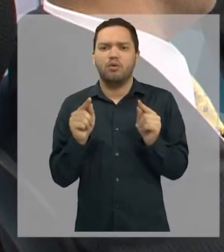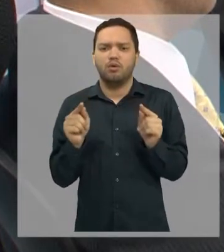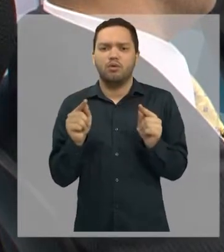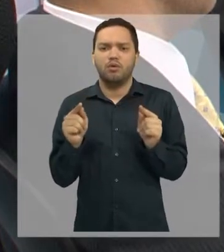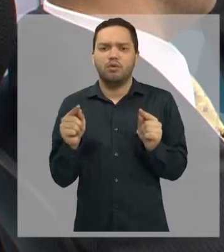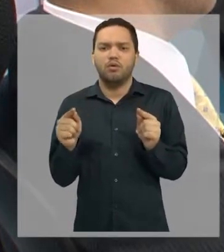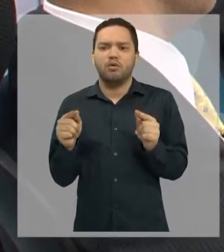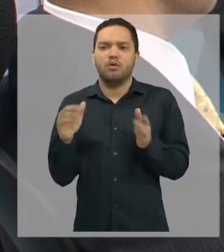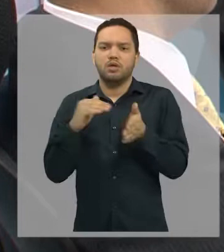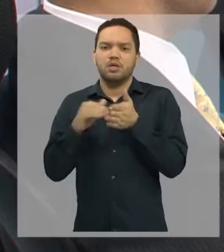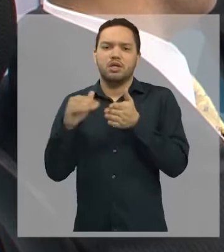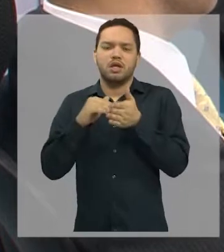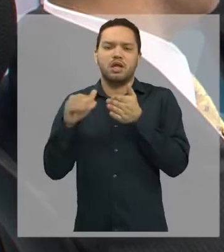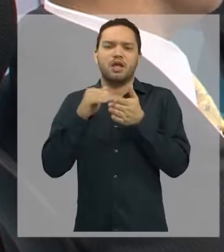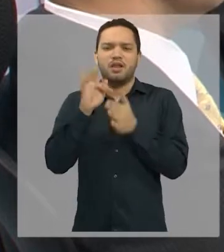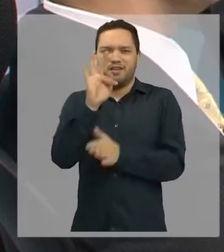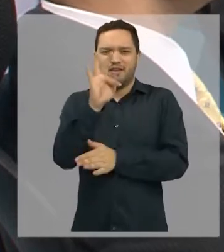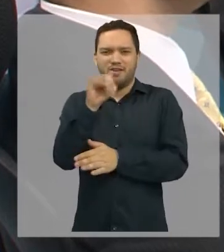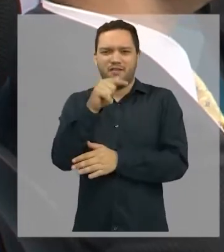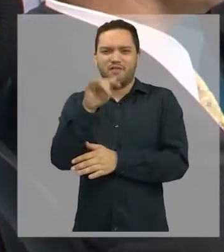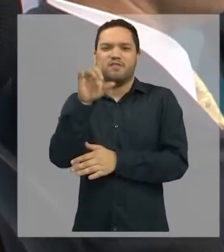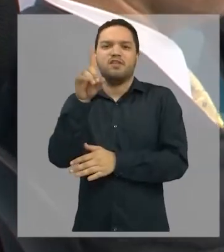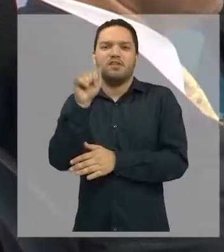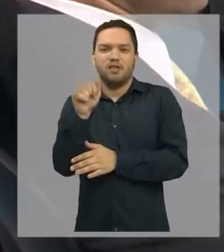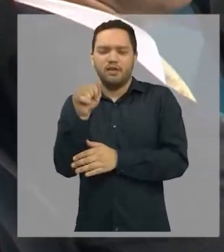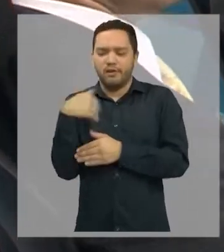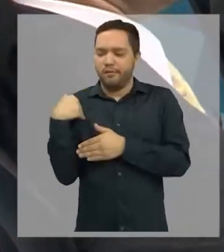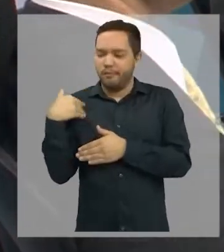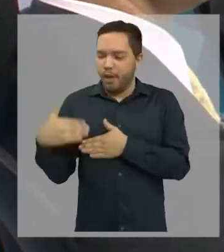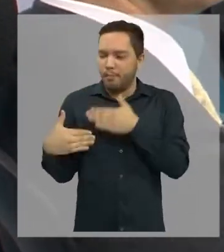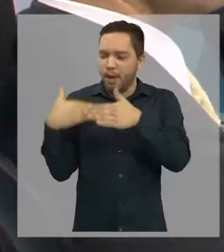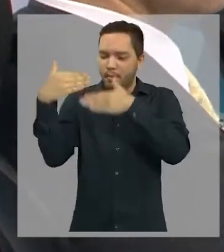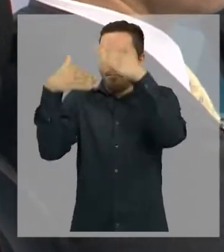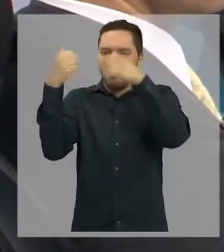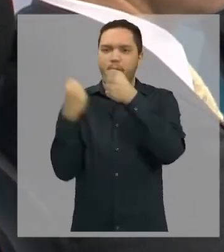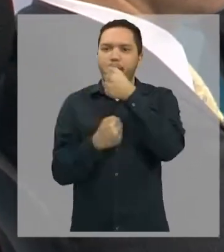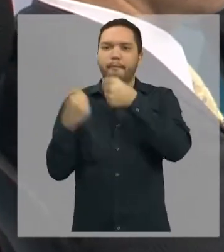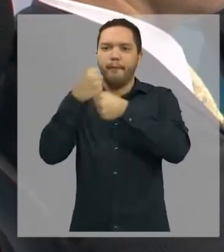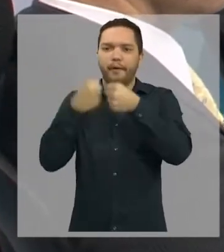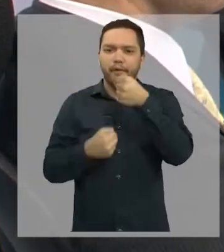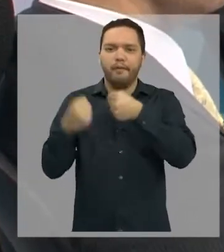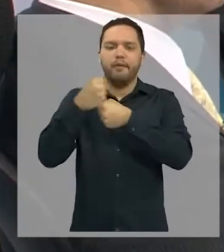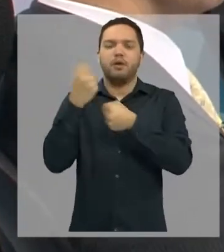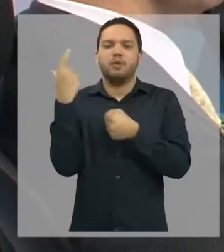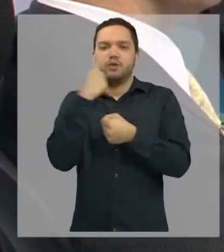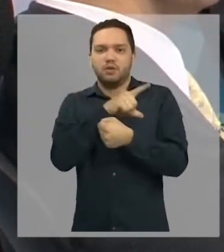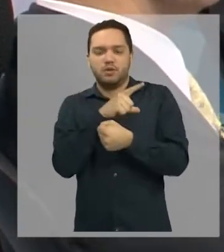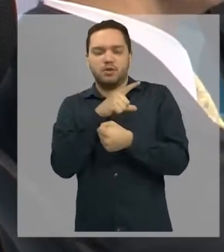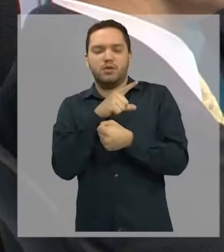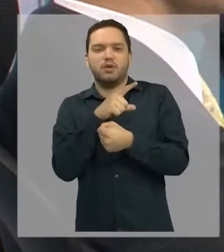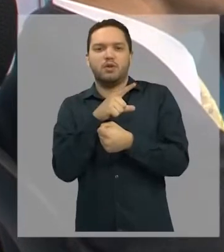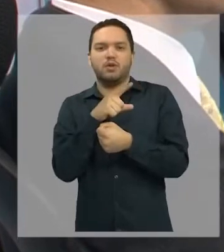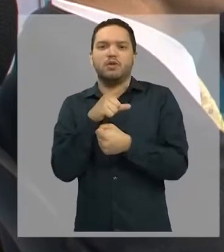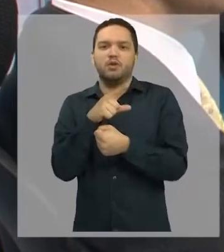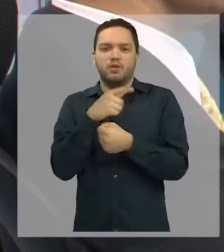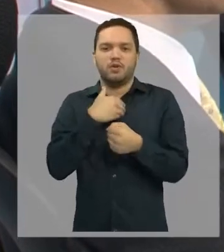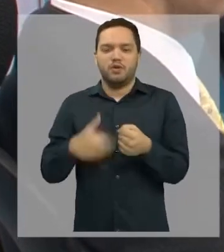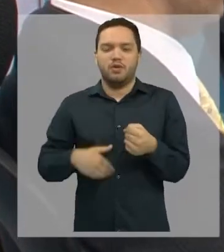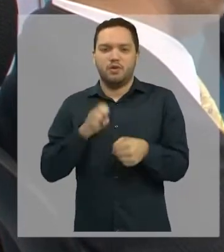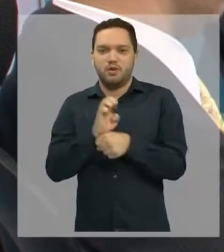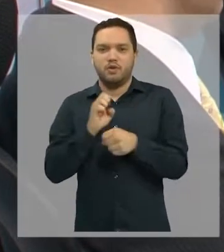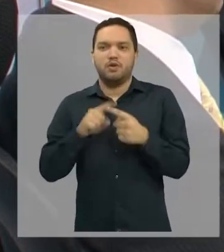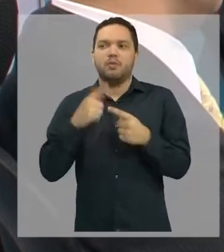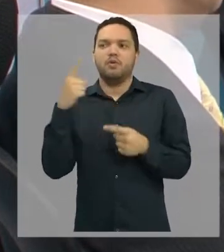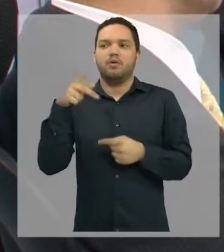época se chamava contínuo na Secretaria da Fazenda e terminou governador do estado. Né? Aí depois dele vem Paulo Sarazate, que também